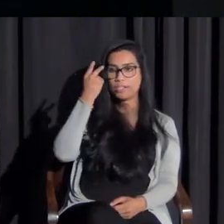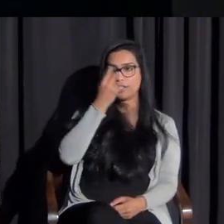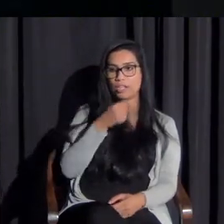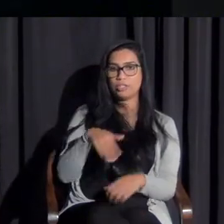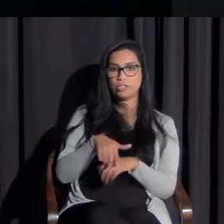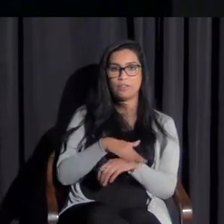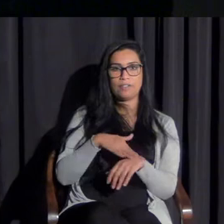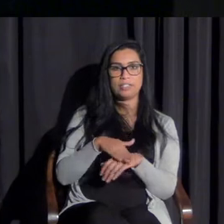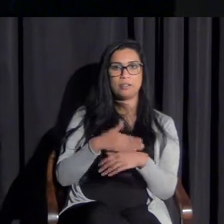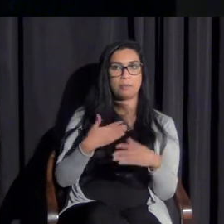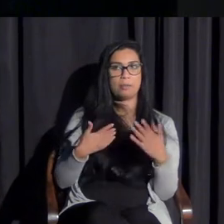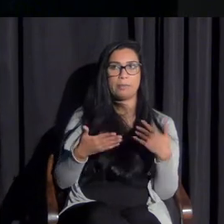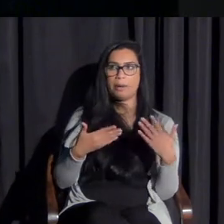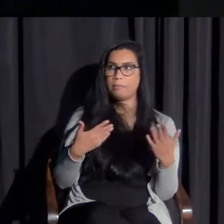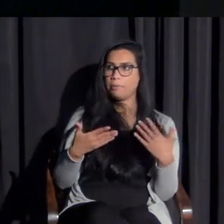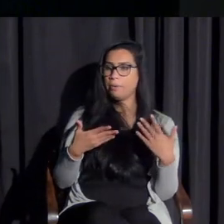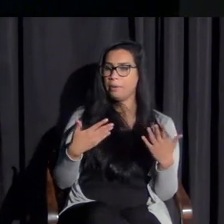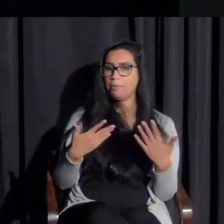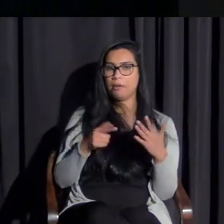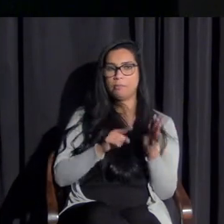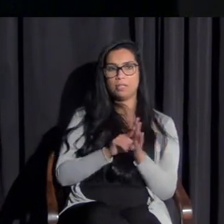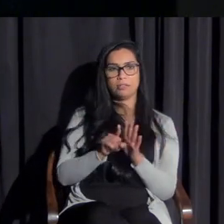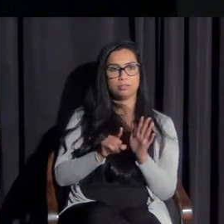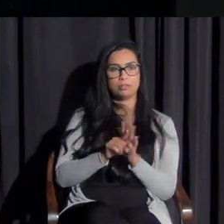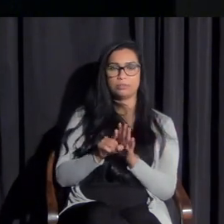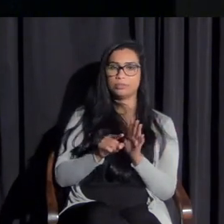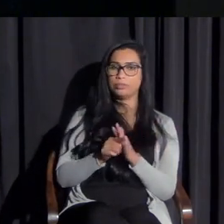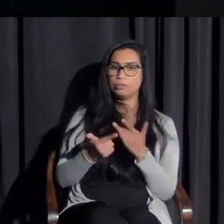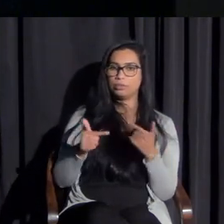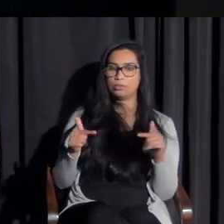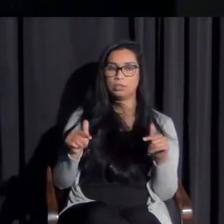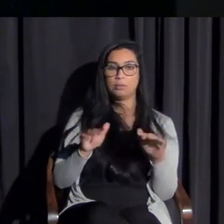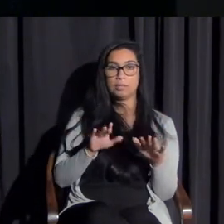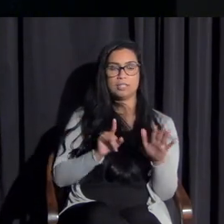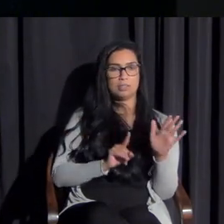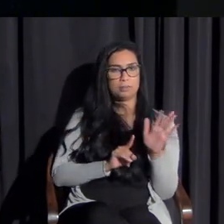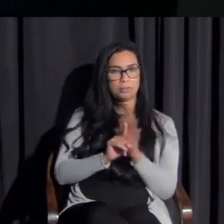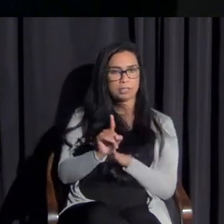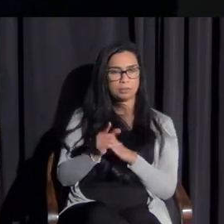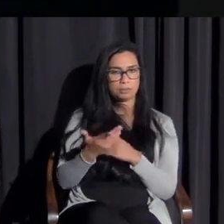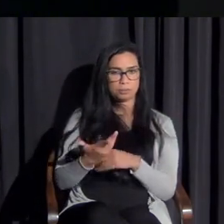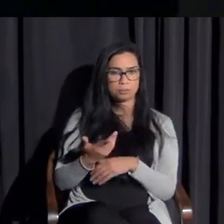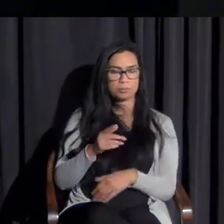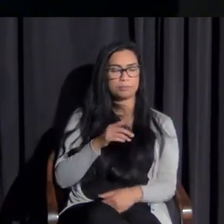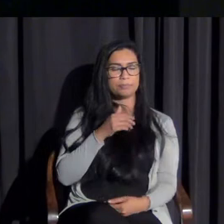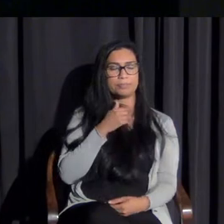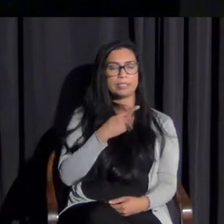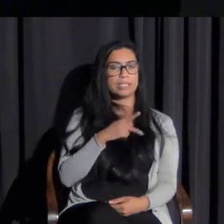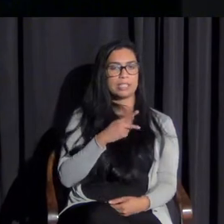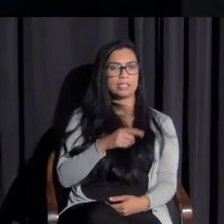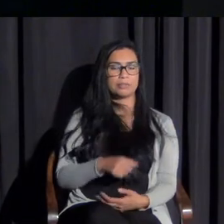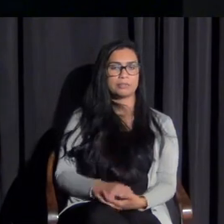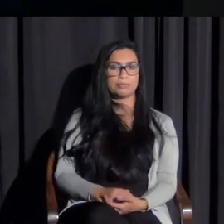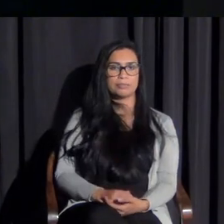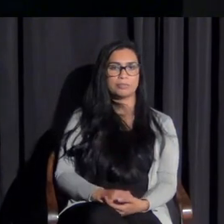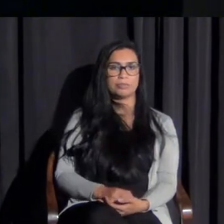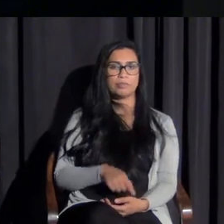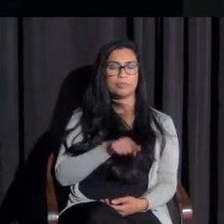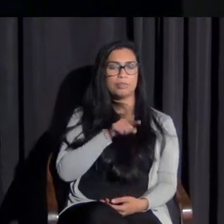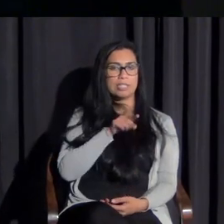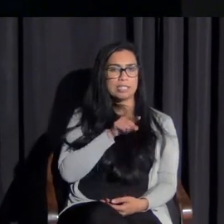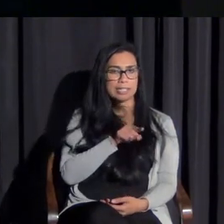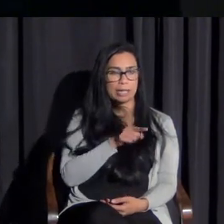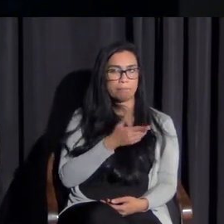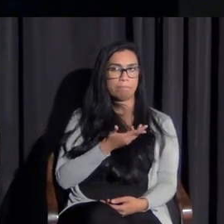conversando, conversando, e foram surgindo outras questões. E aí, em um determinado momento, eu pergunto para ela assim, se você pudesse dizer algo